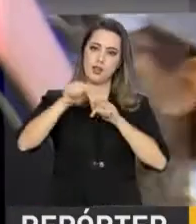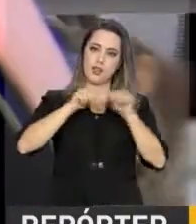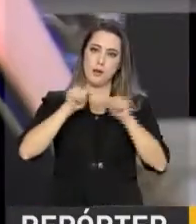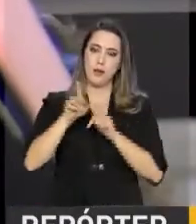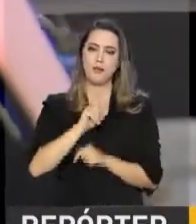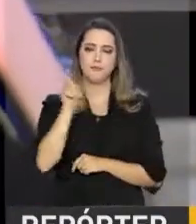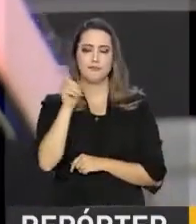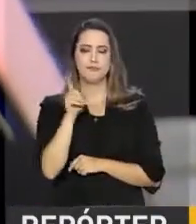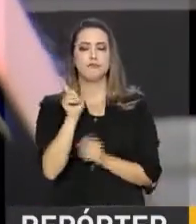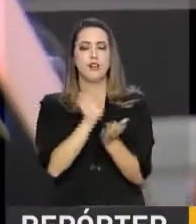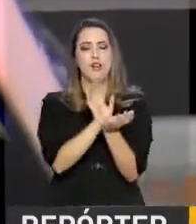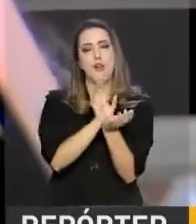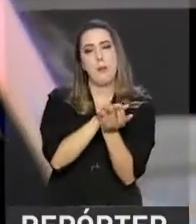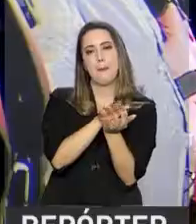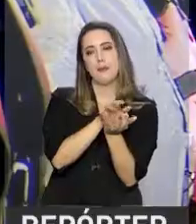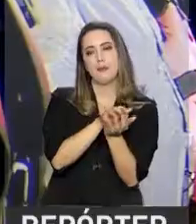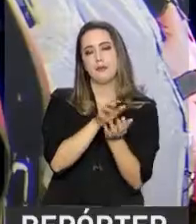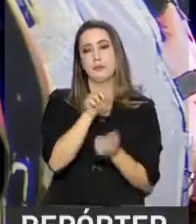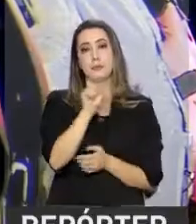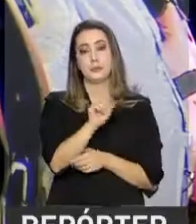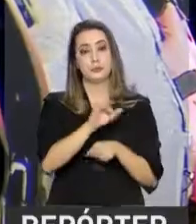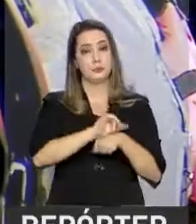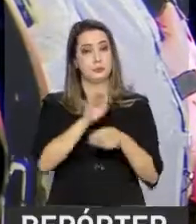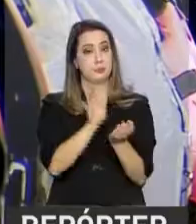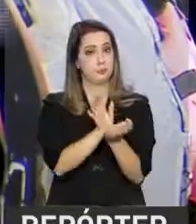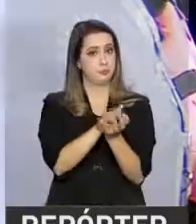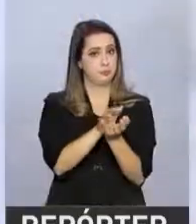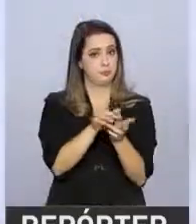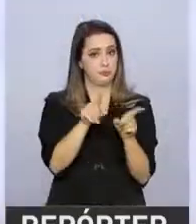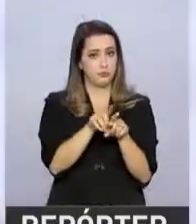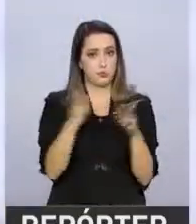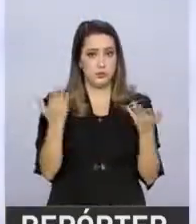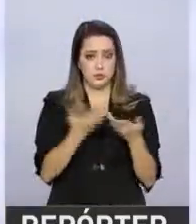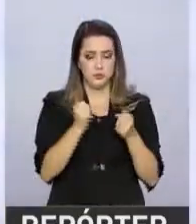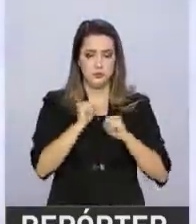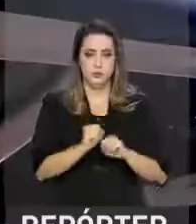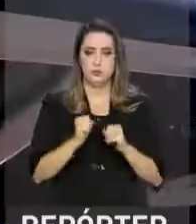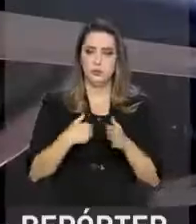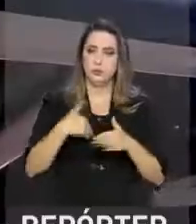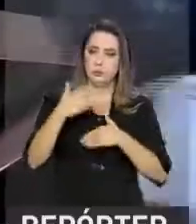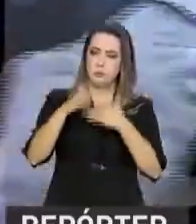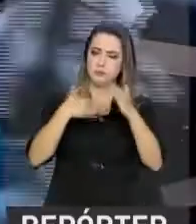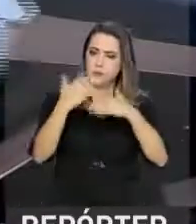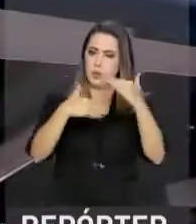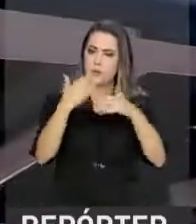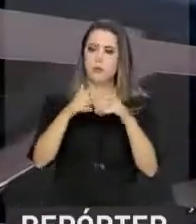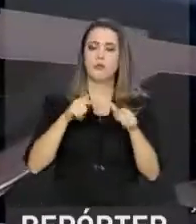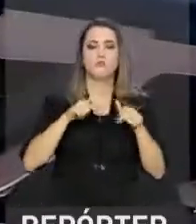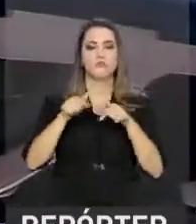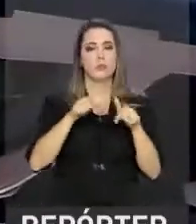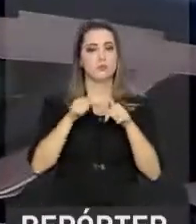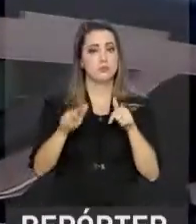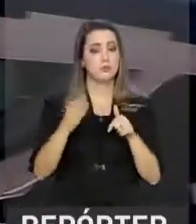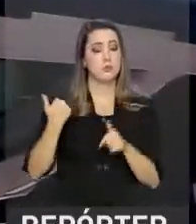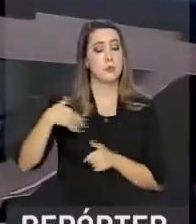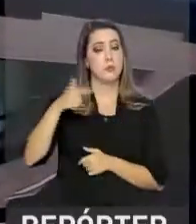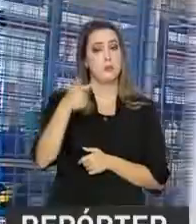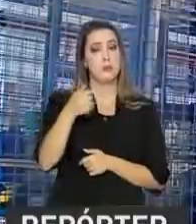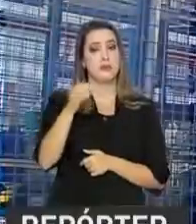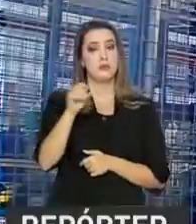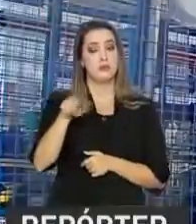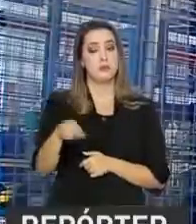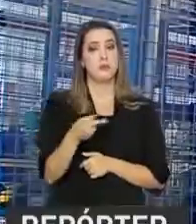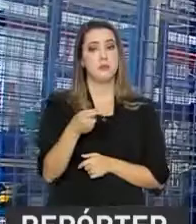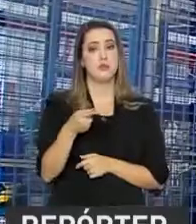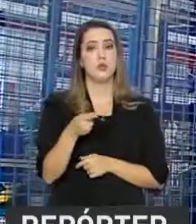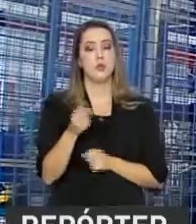Goiânia, região metropolitana do Recife. Agora, a capacidade de produção vai ser ampliada em mais de 70 mil